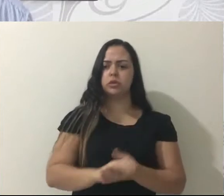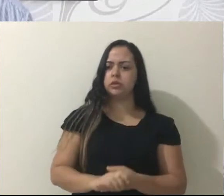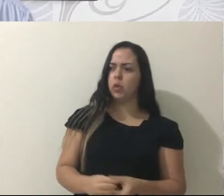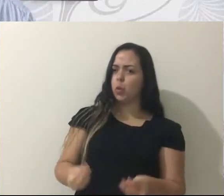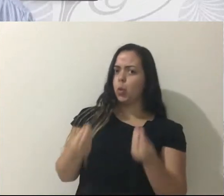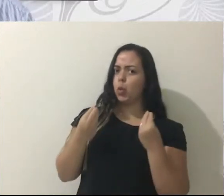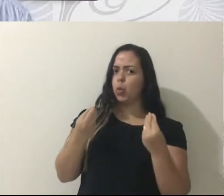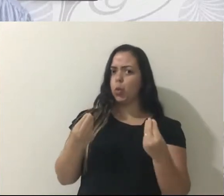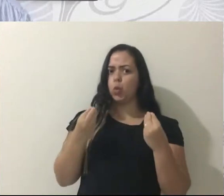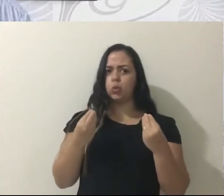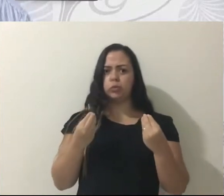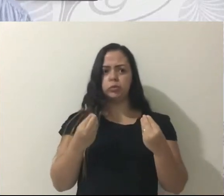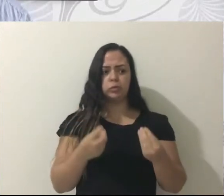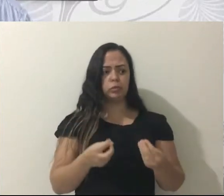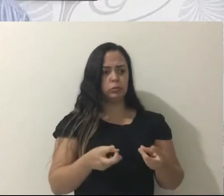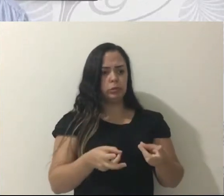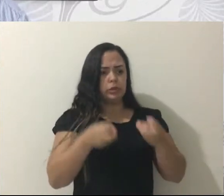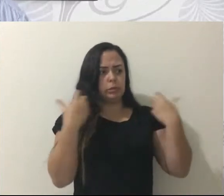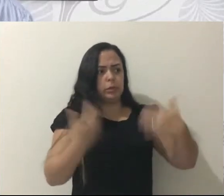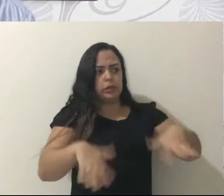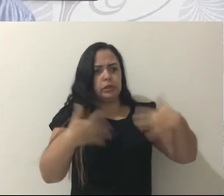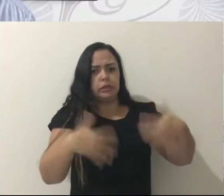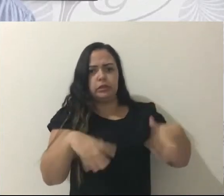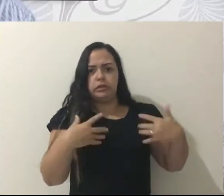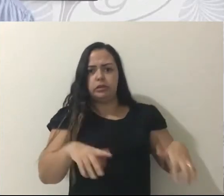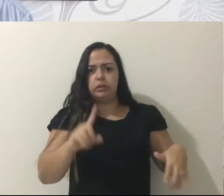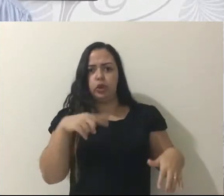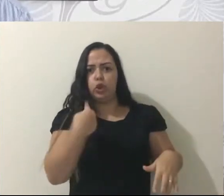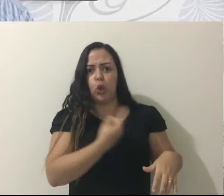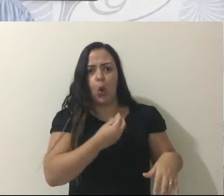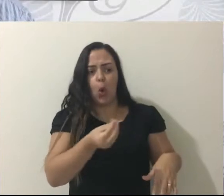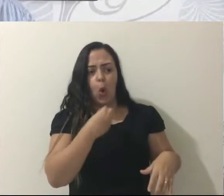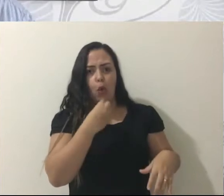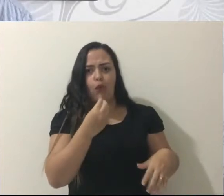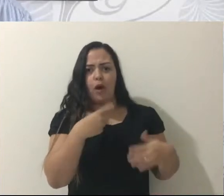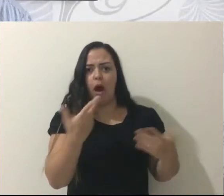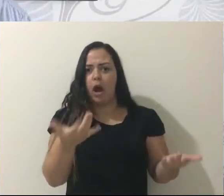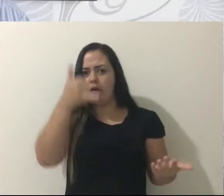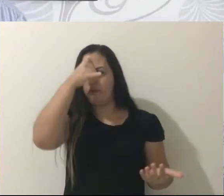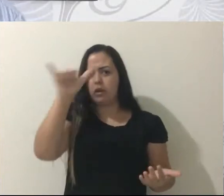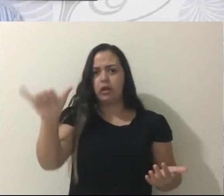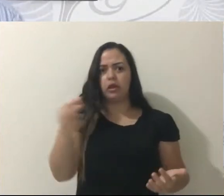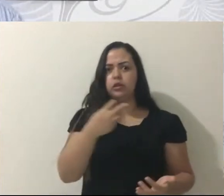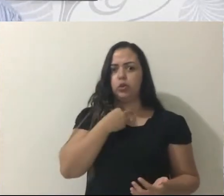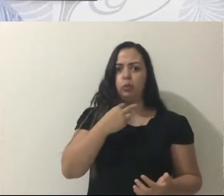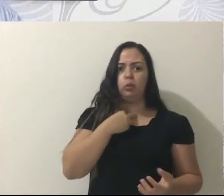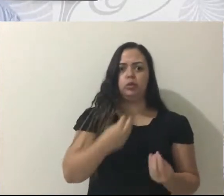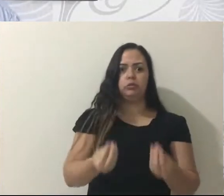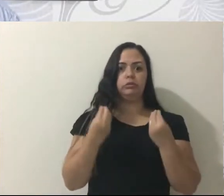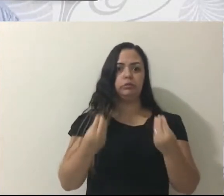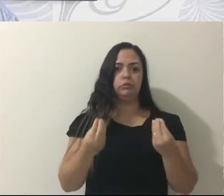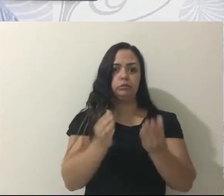a ver que as suas forças não seriam suficientes para evitar o